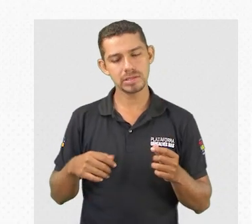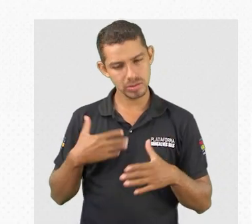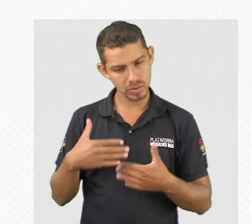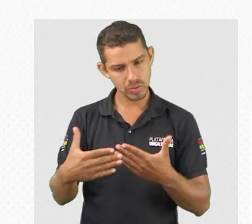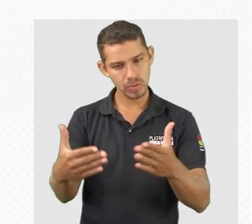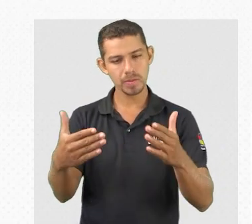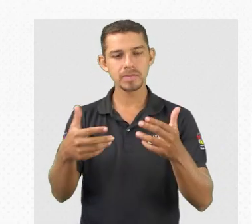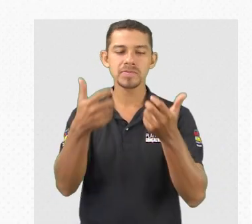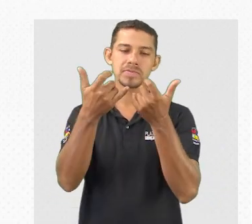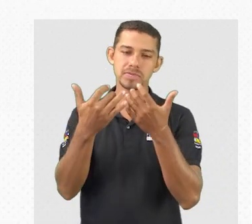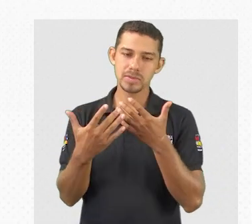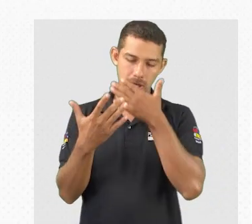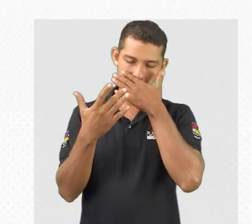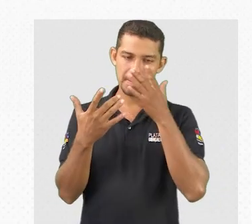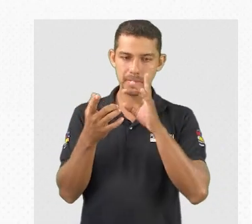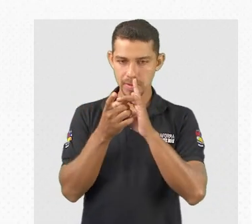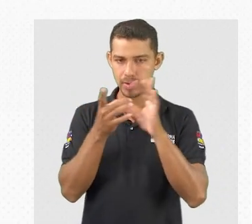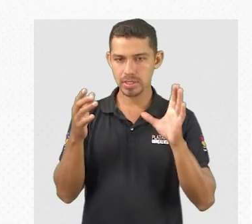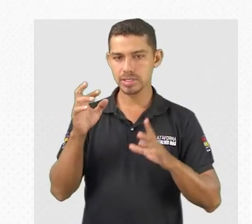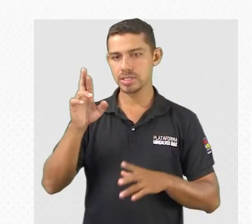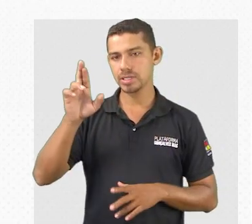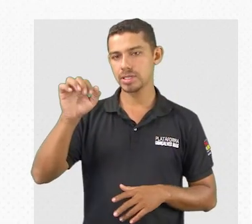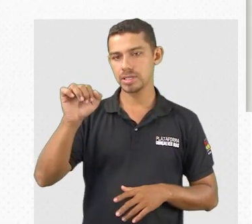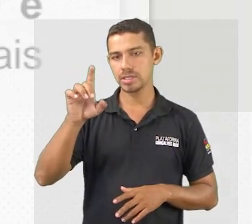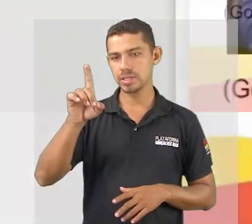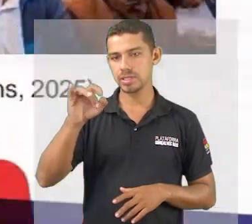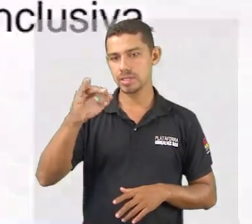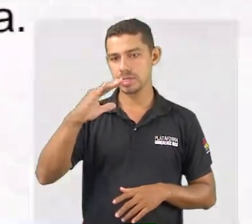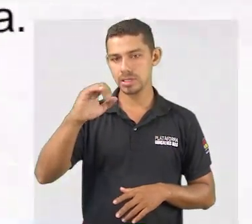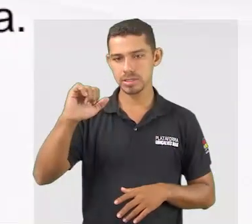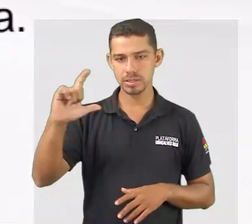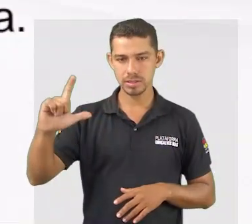diz muito sobre essa democracia radical.